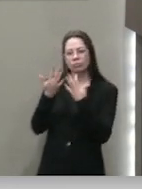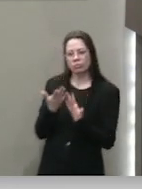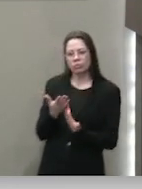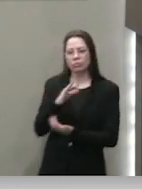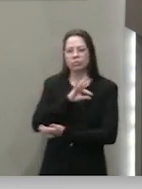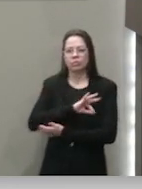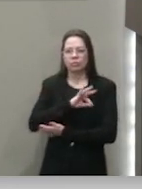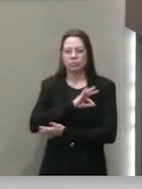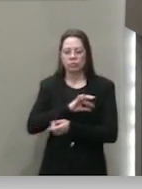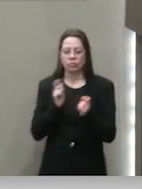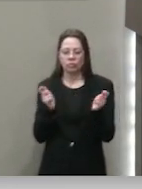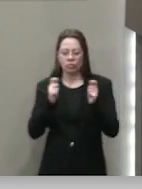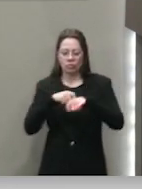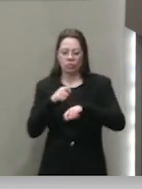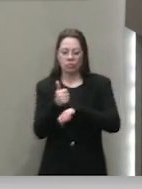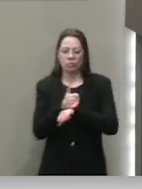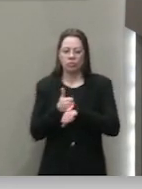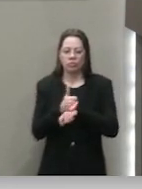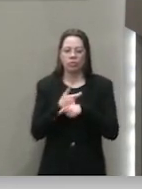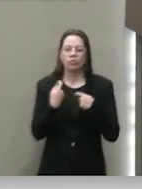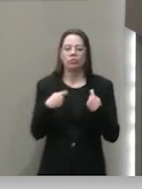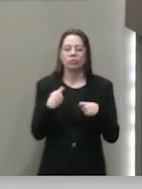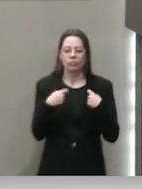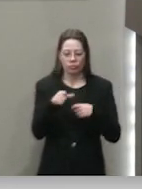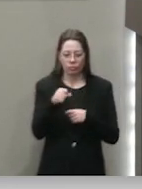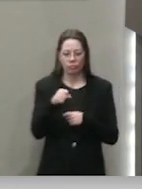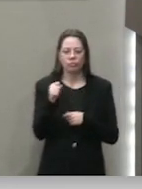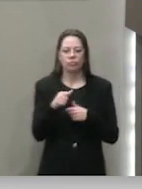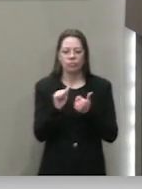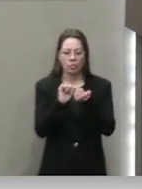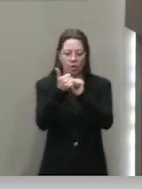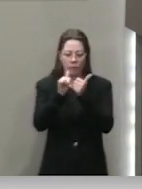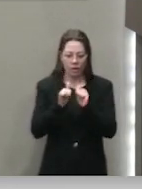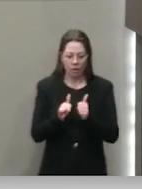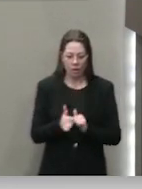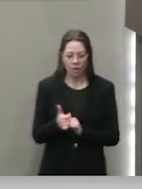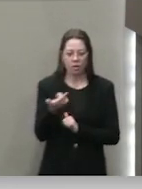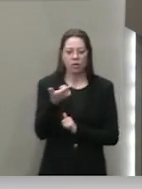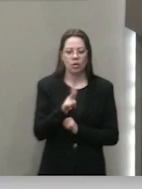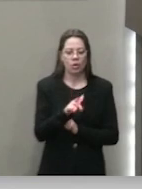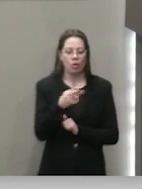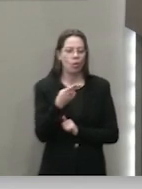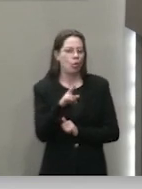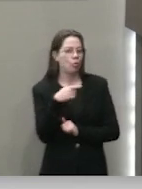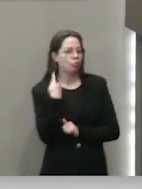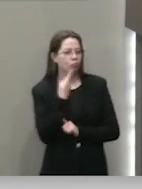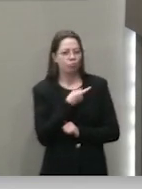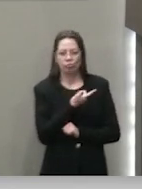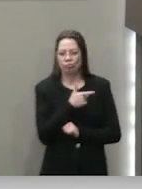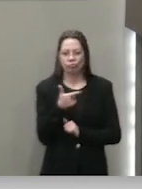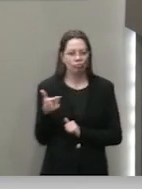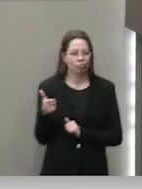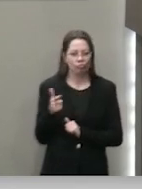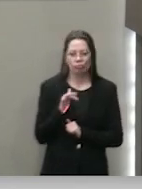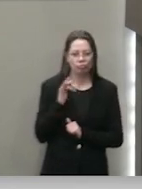condições profissionais precisam ser reavaliadas, ou nós não teremos